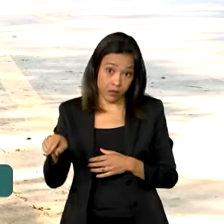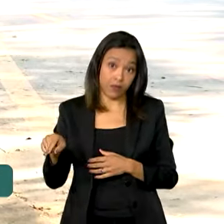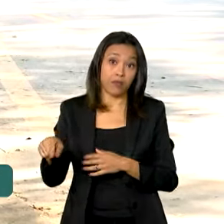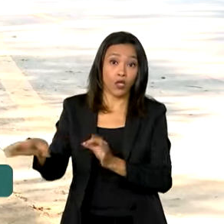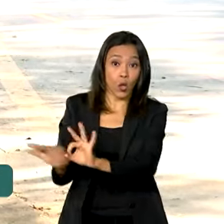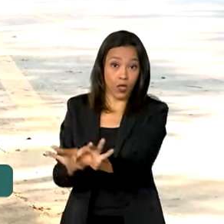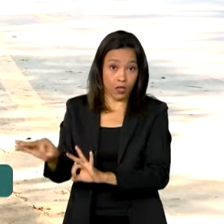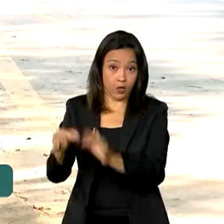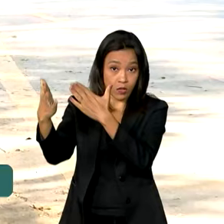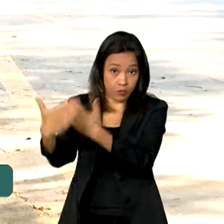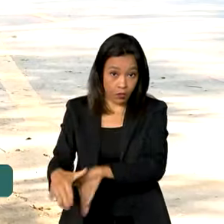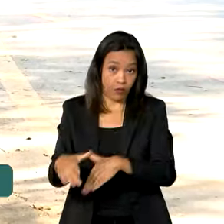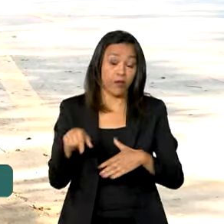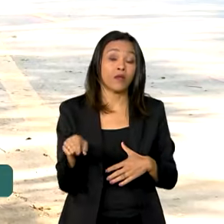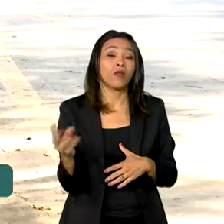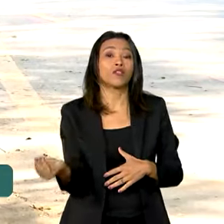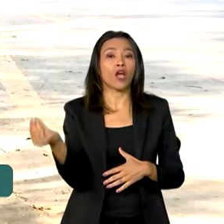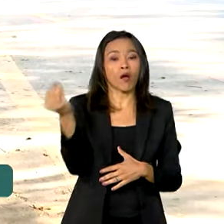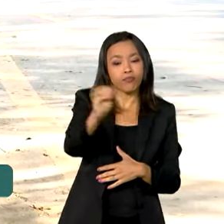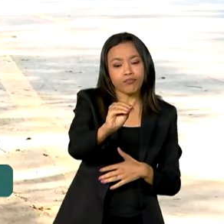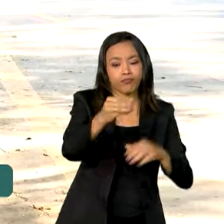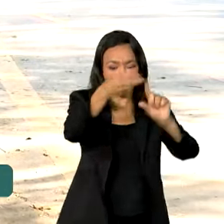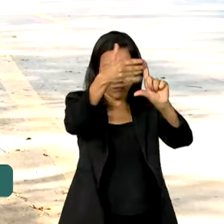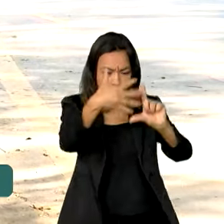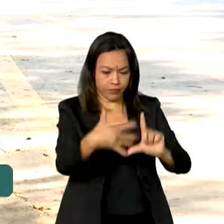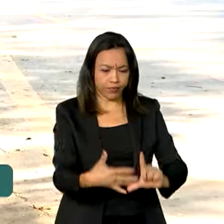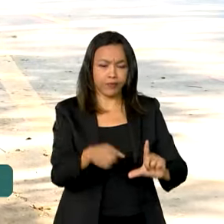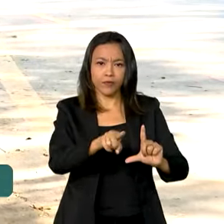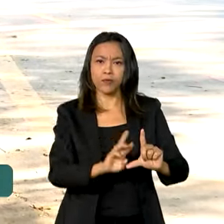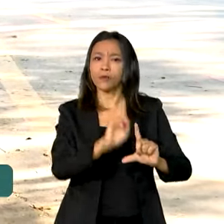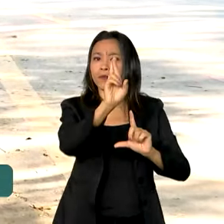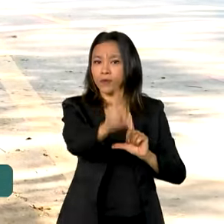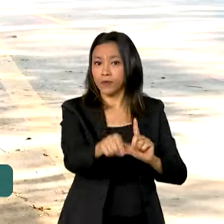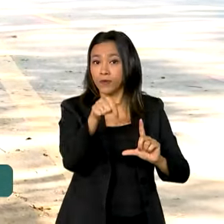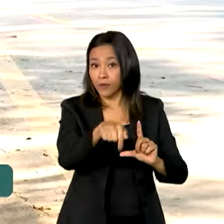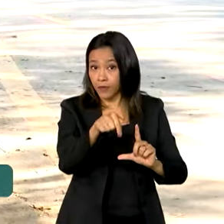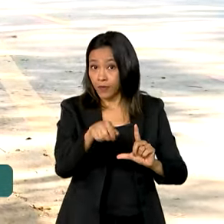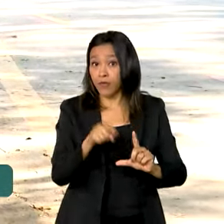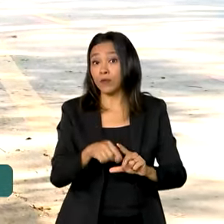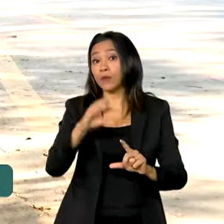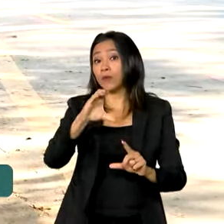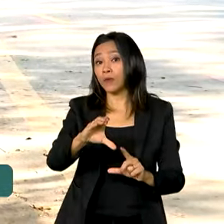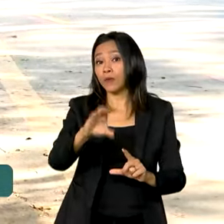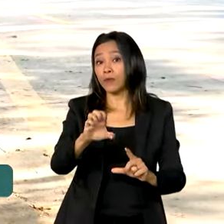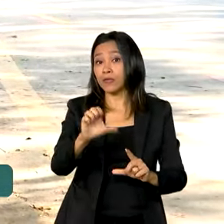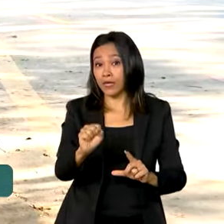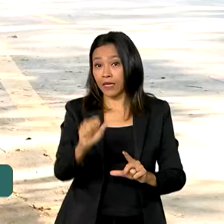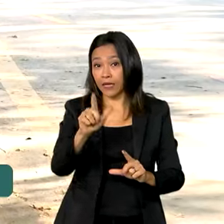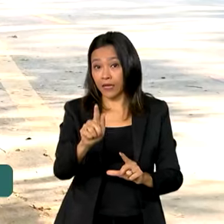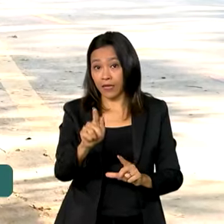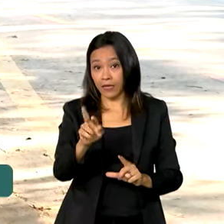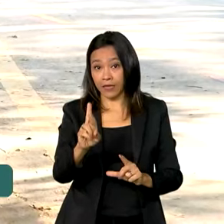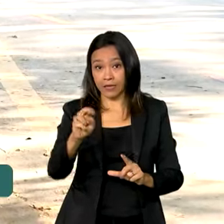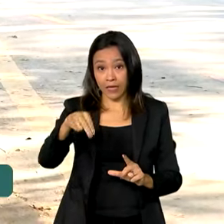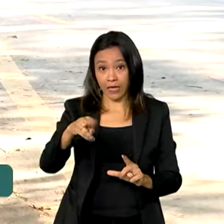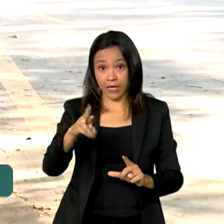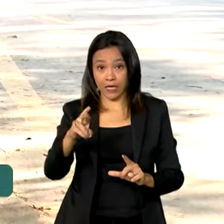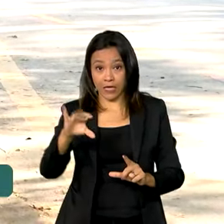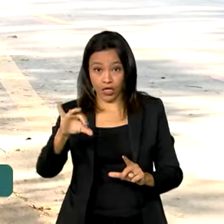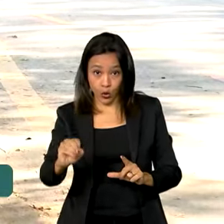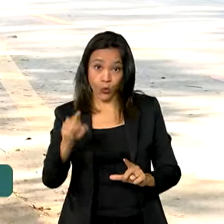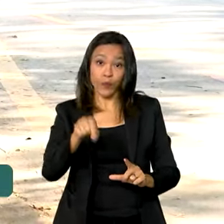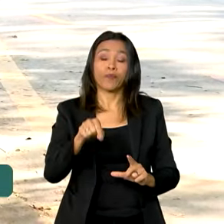Os resultados estão atualizados na área do candidato no site da Fundação Sesgran Rio. No sistema de inscrições,